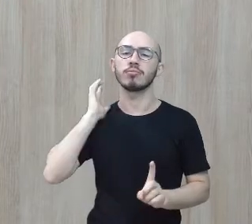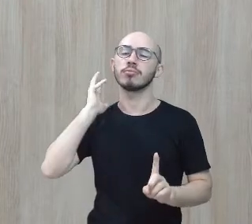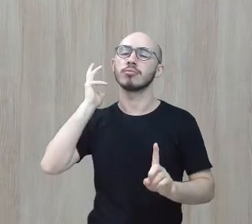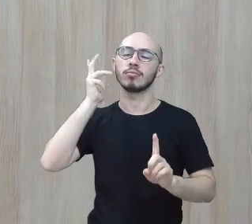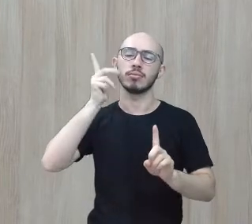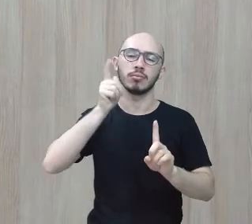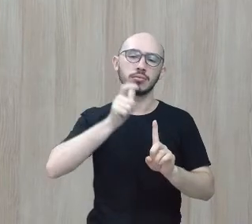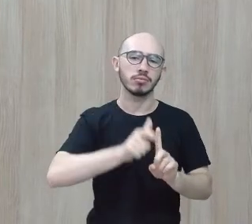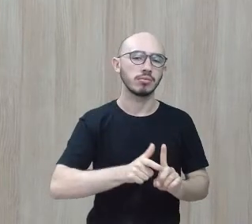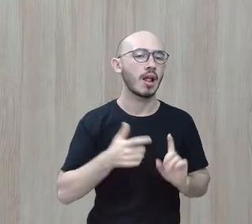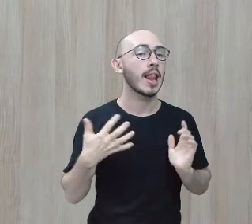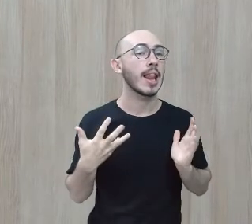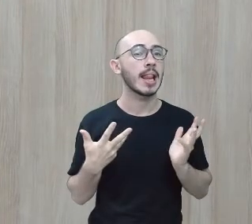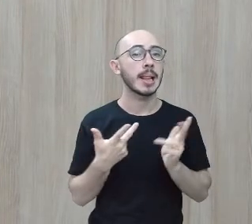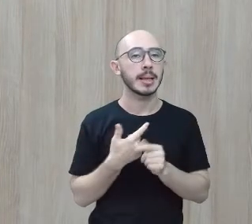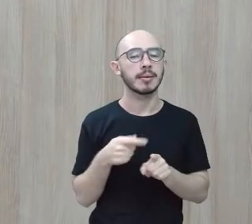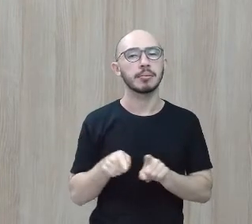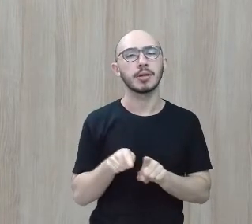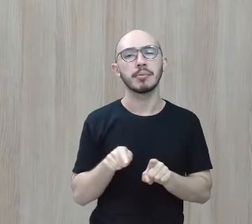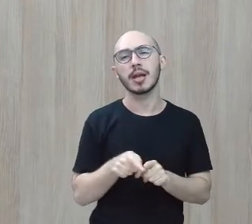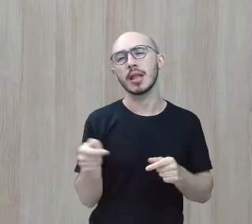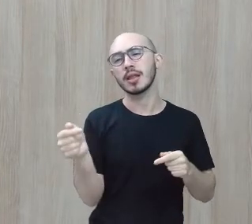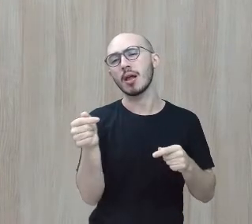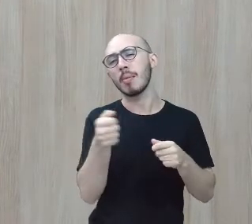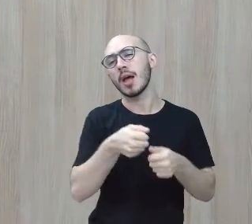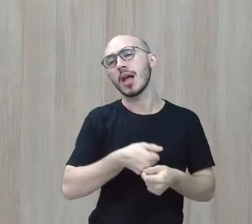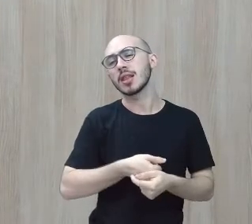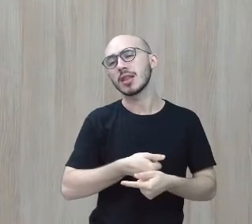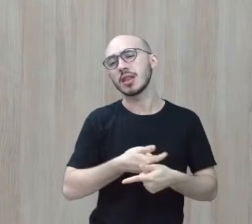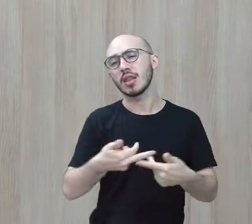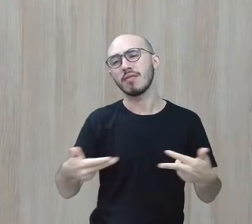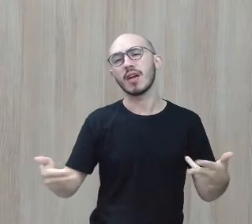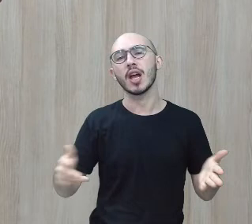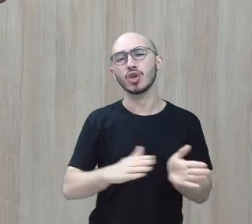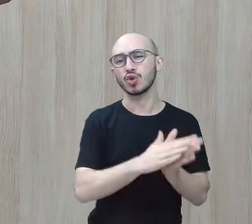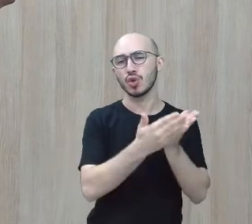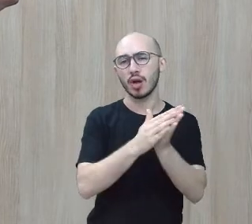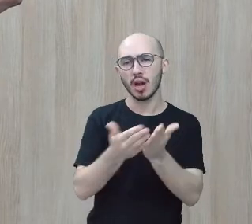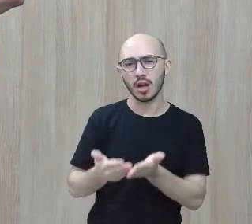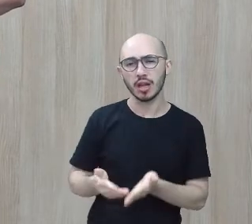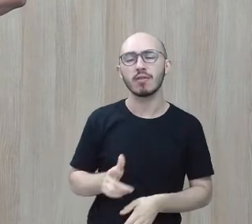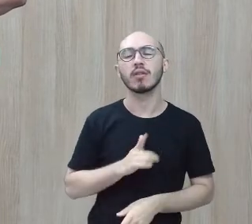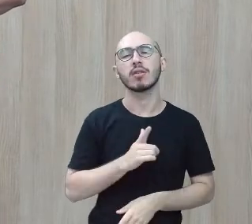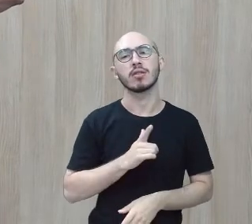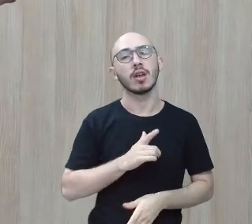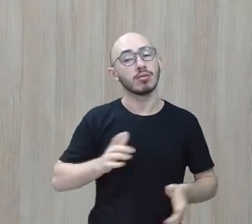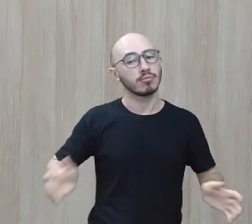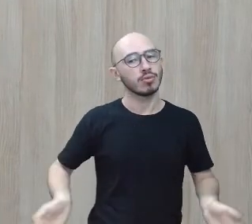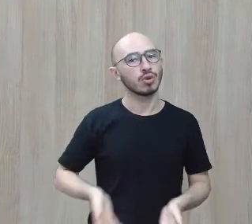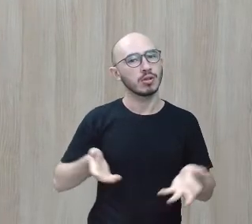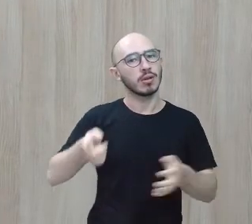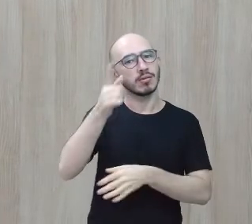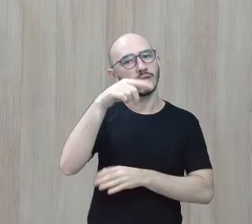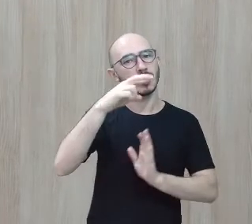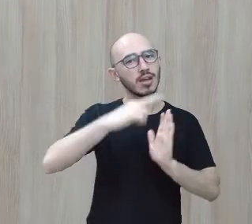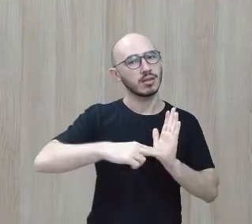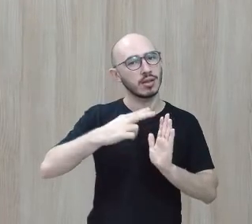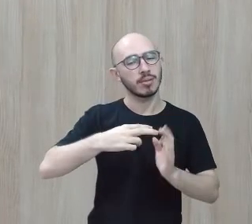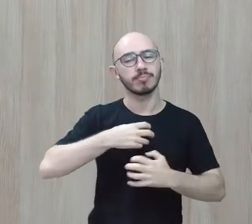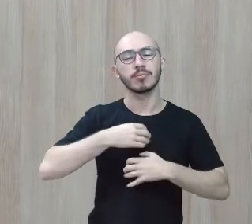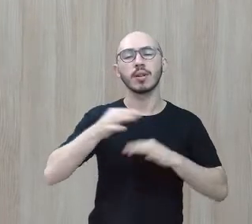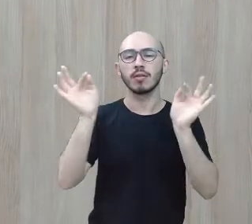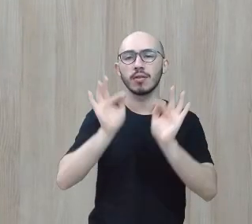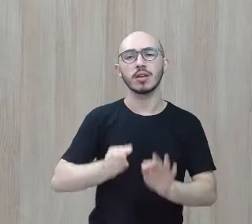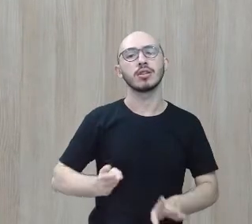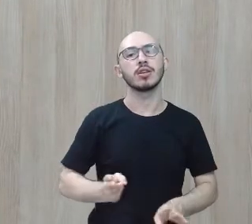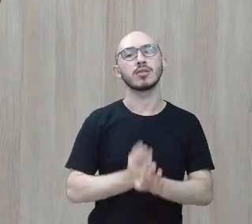linda, obras literárias lindas. Então, eu estou instigando vocês para a leitura. Eu fico muito feliz quando